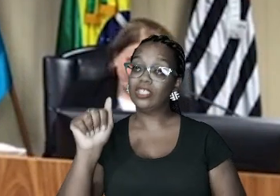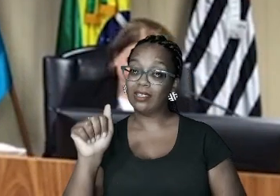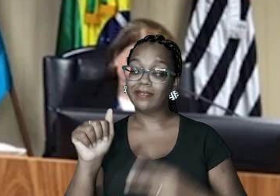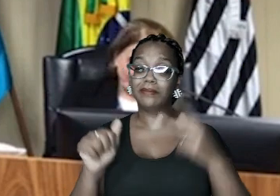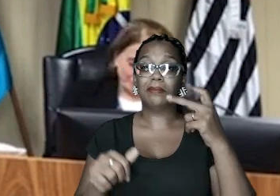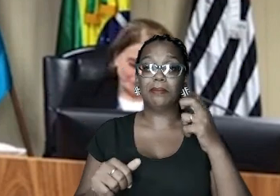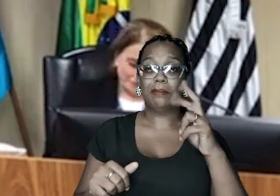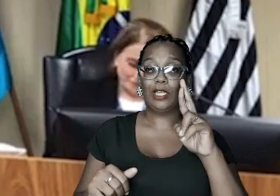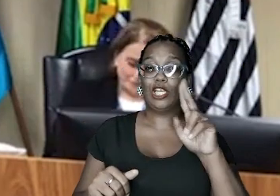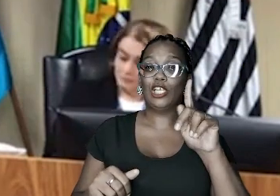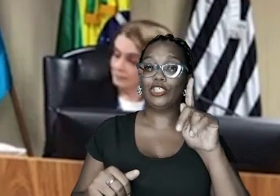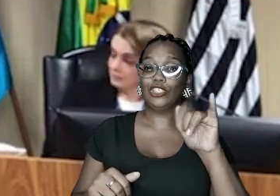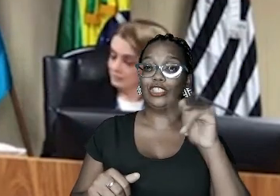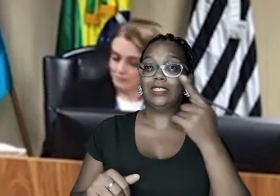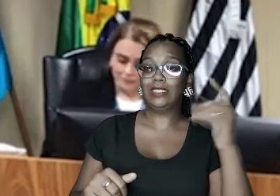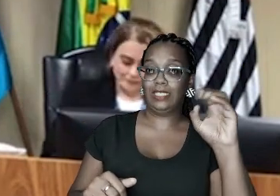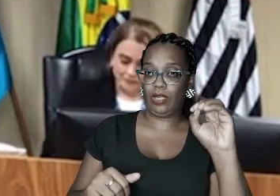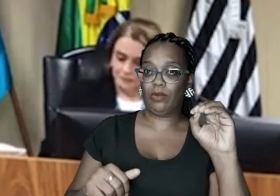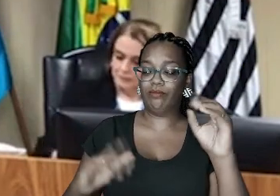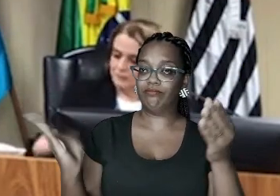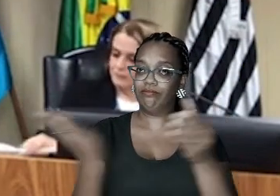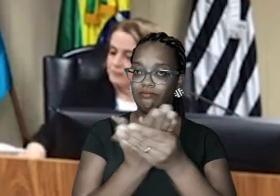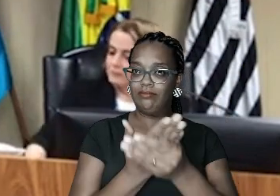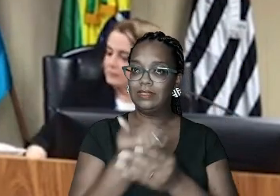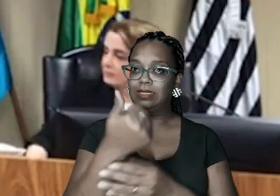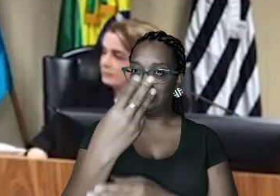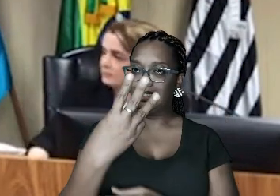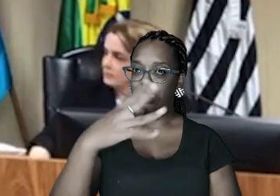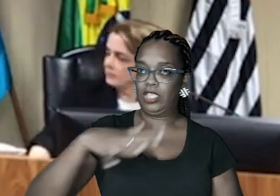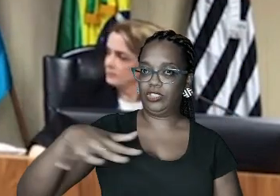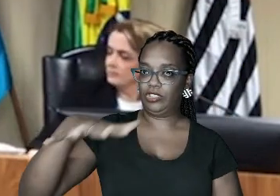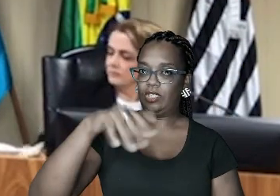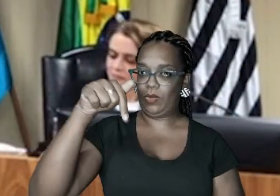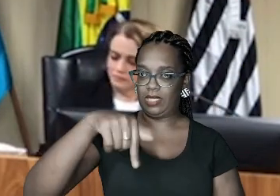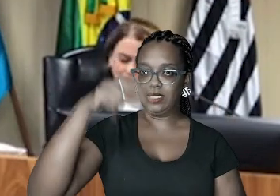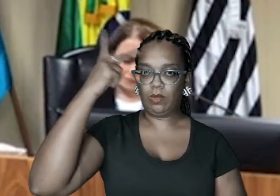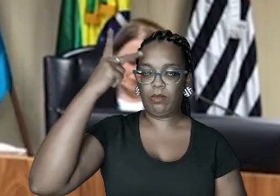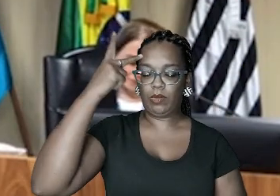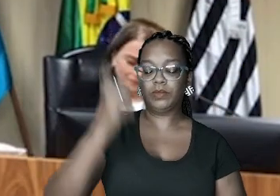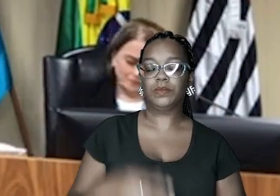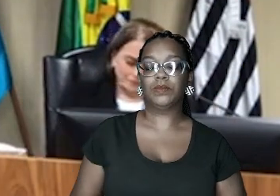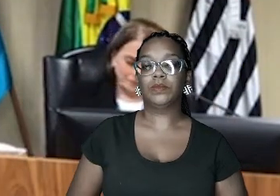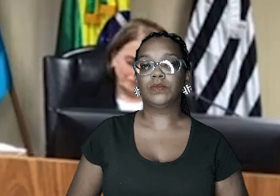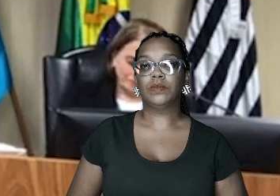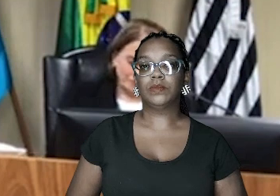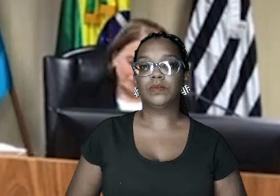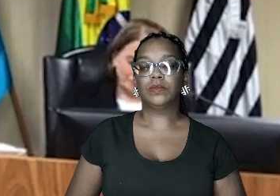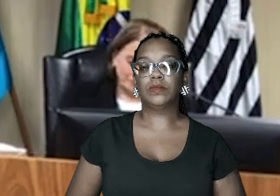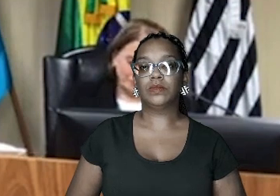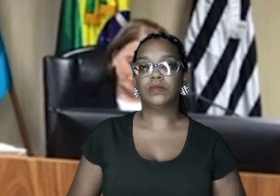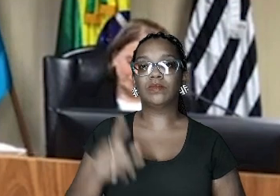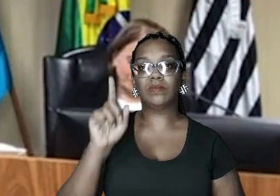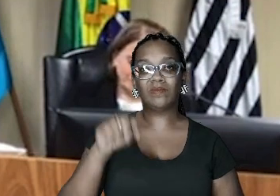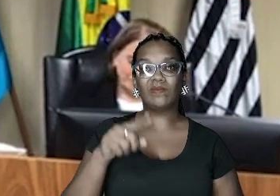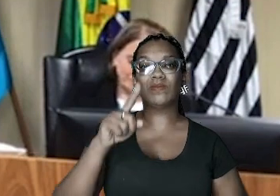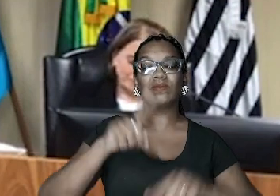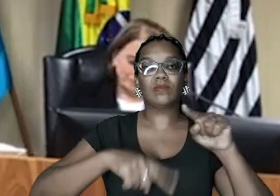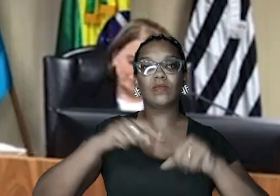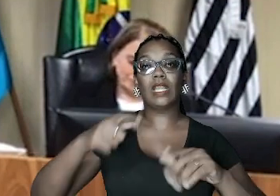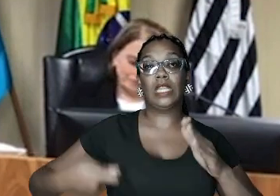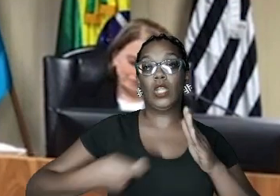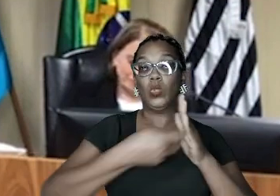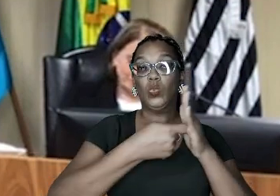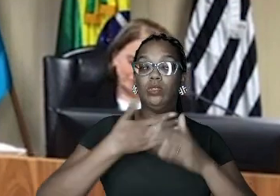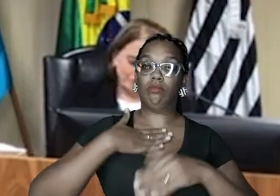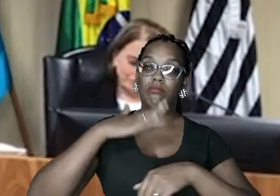criminal federal desta terceira região aqui em São Paulo Oi objeto de uma denúncia de minha autoria